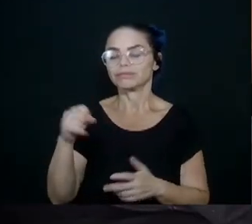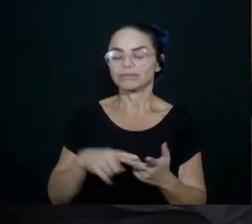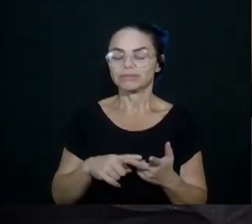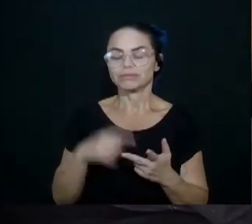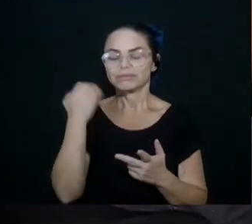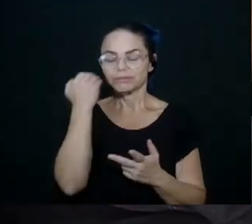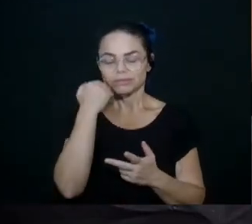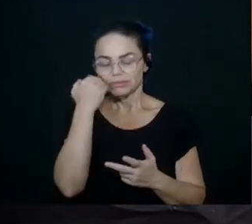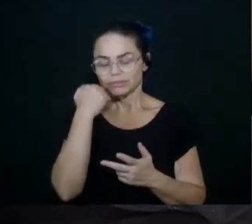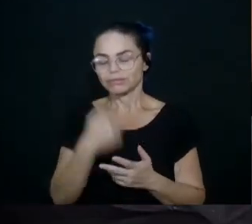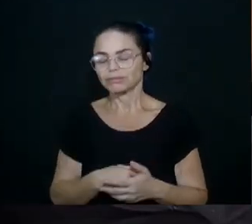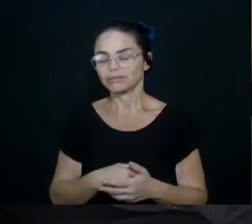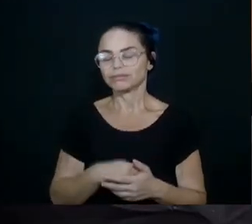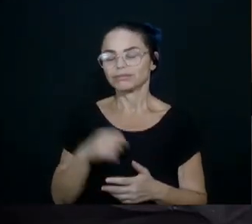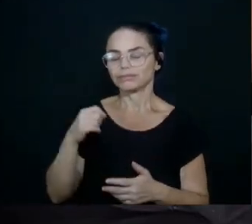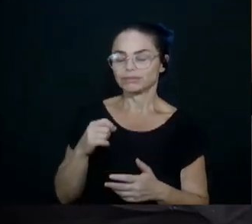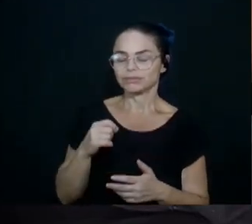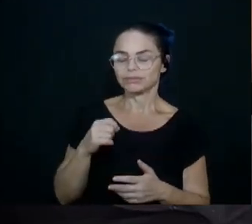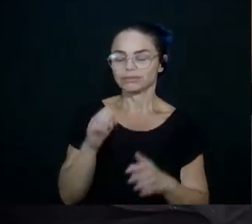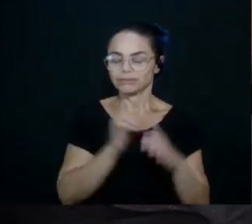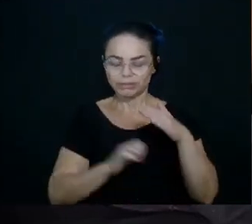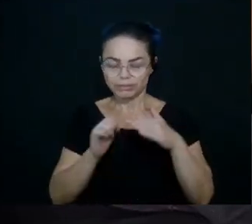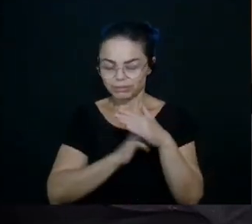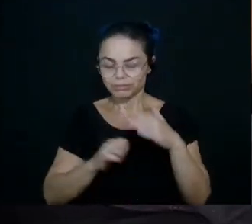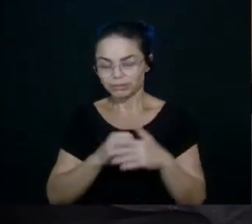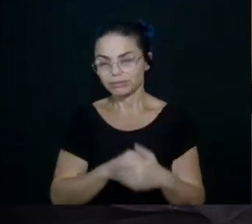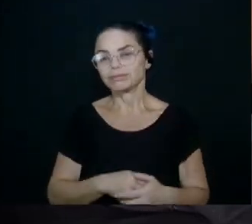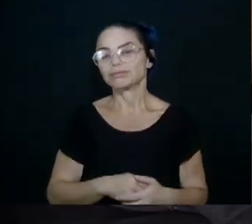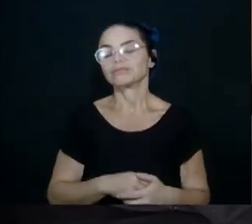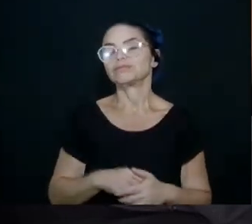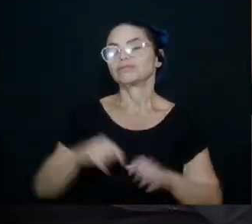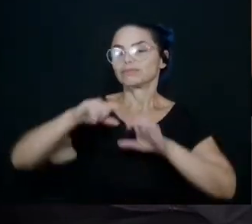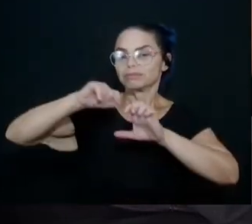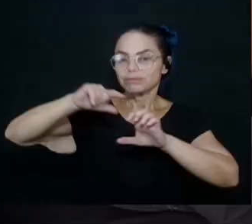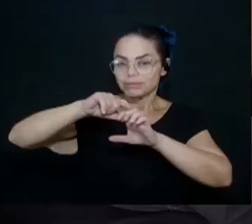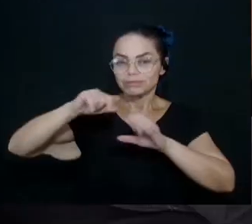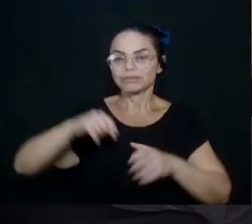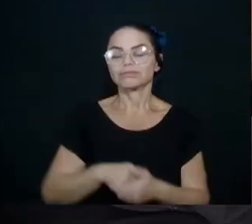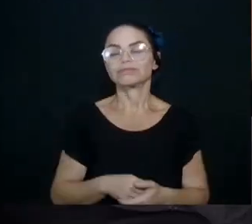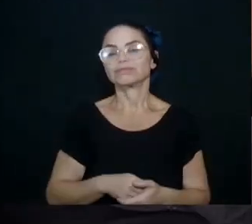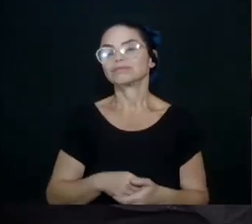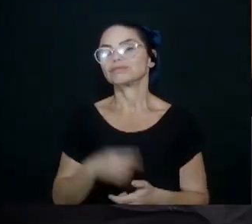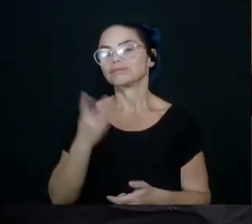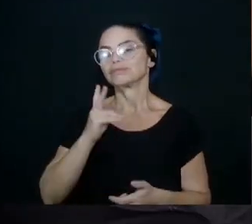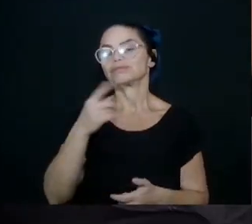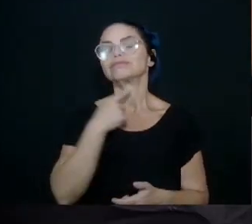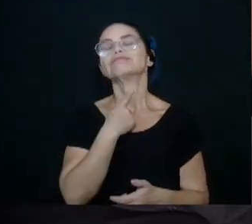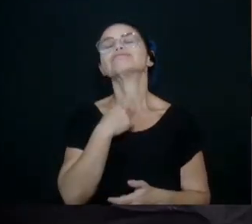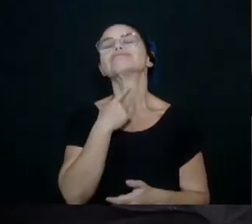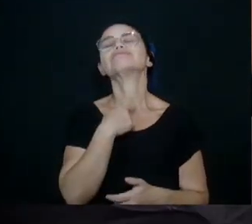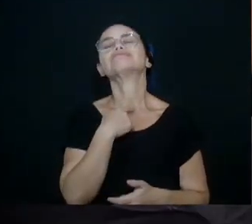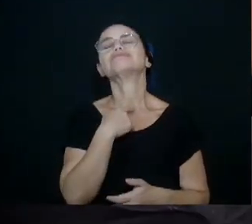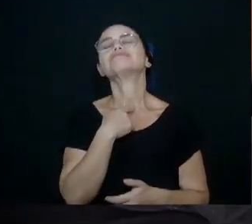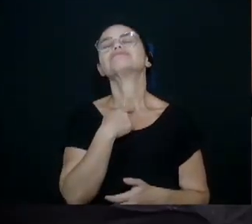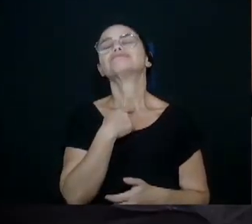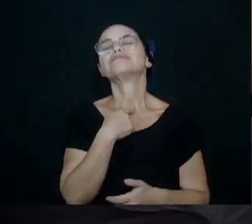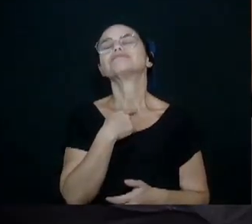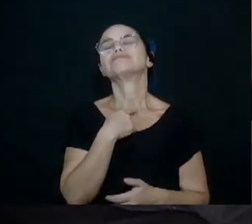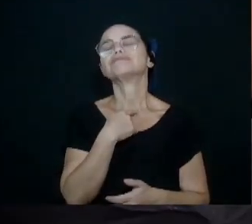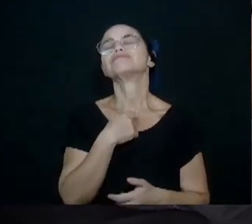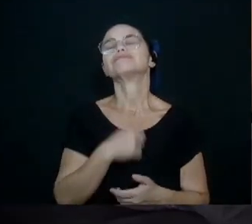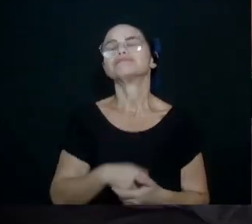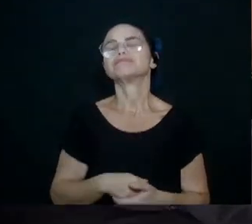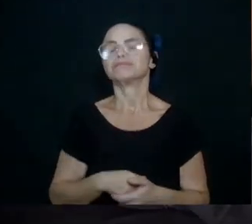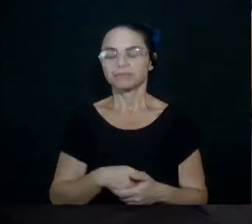Vinícius empresário? Na verdade, eu acho que ser empreendedor, eu sempre tive essa vontade, assim, não chamo de